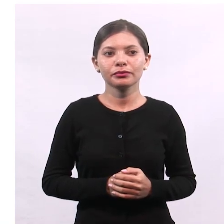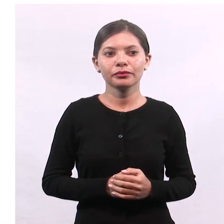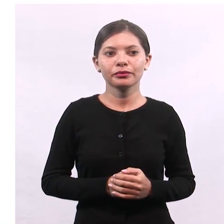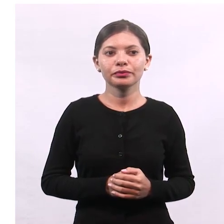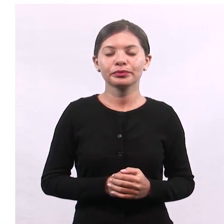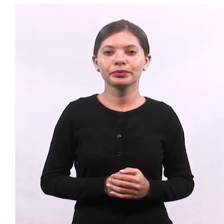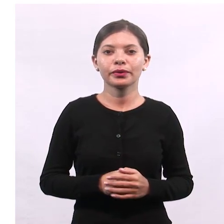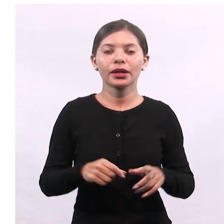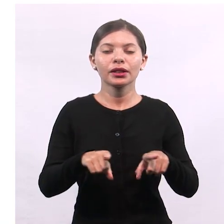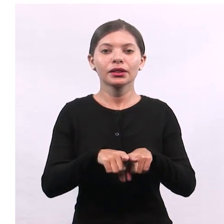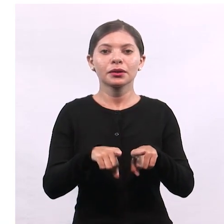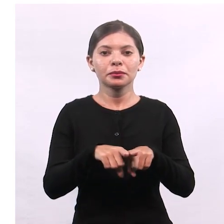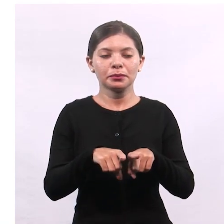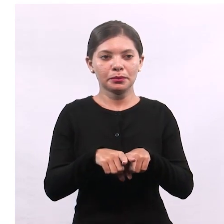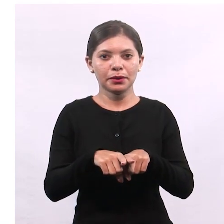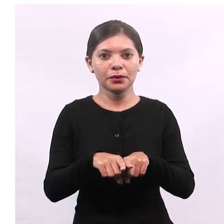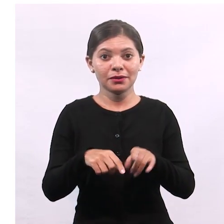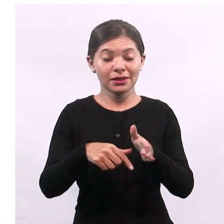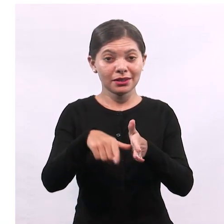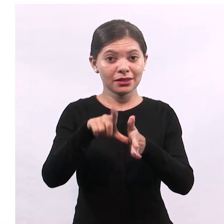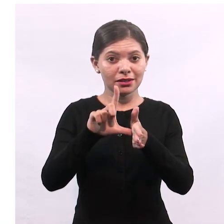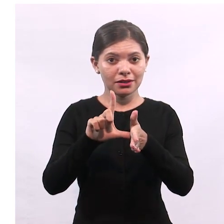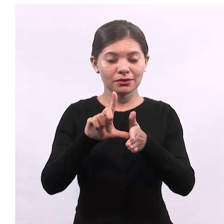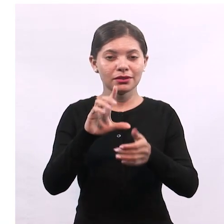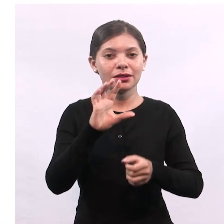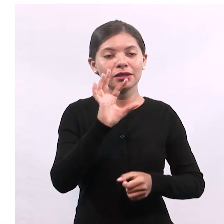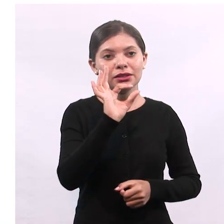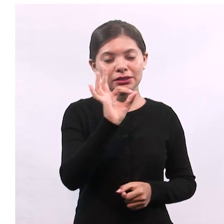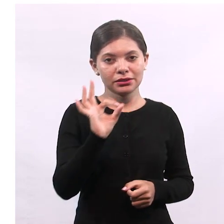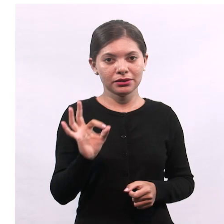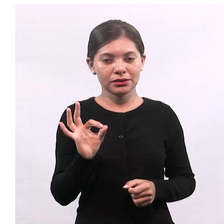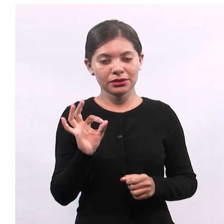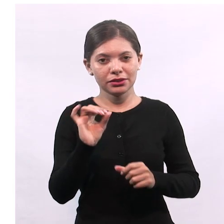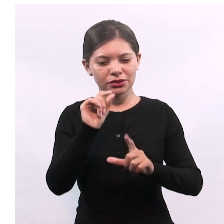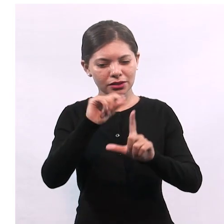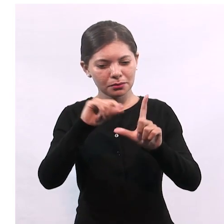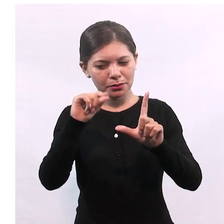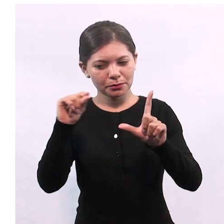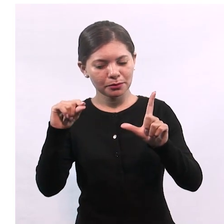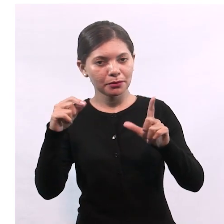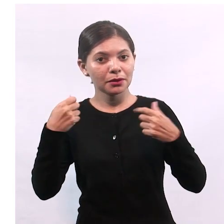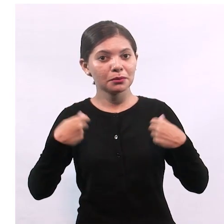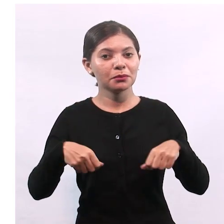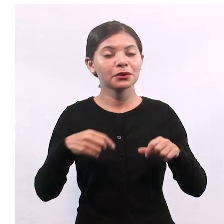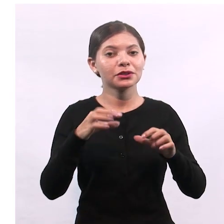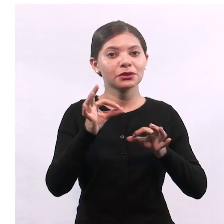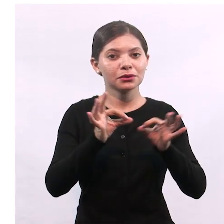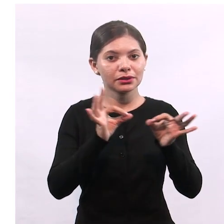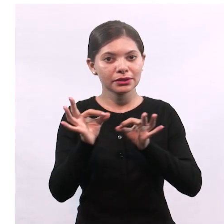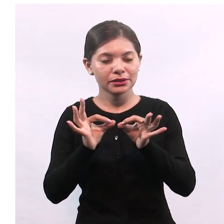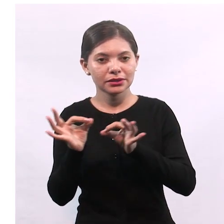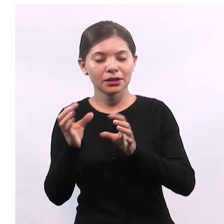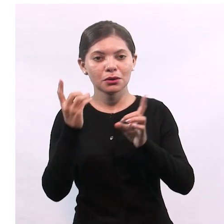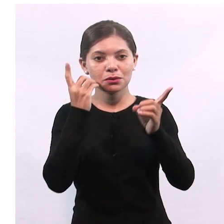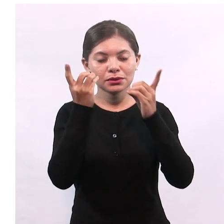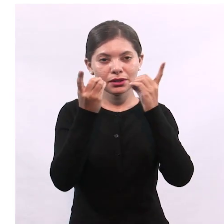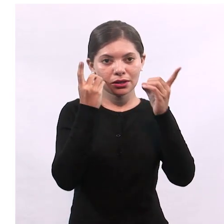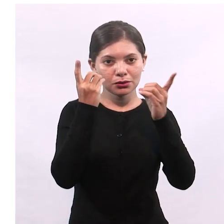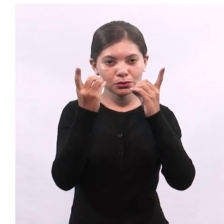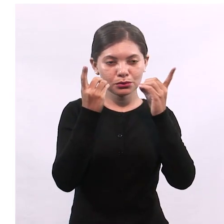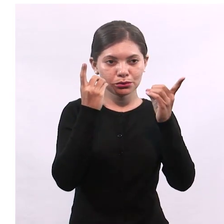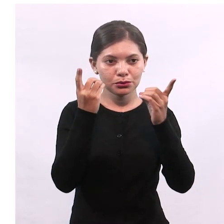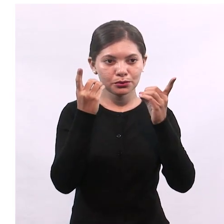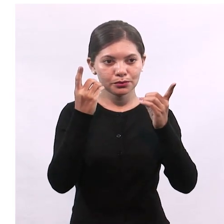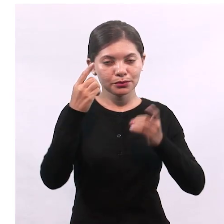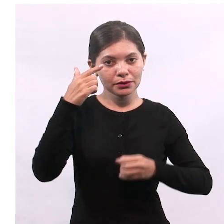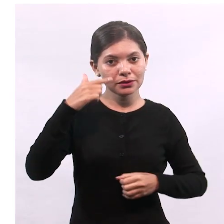além disso a gente viu lá na aula de estatística que a gente pode organizar esses dados conforme uma frequência com